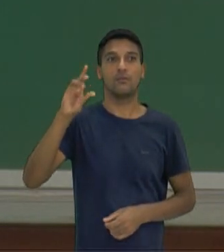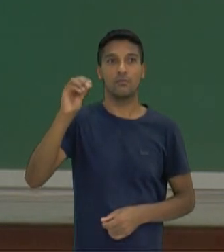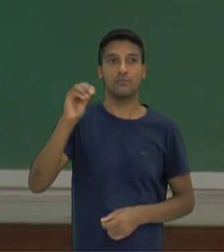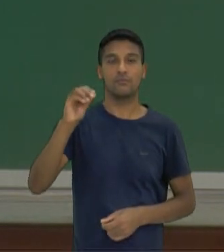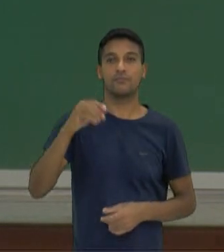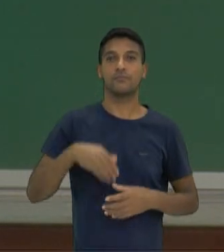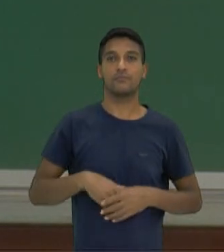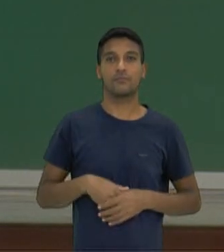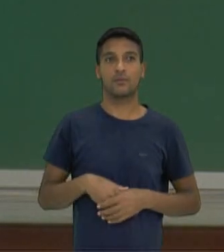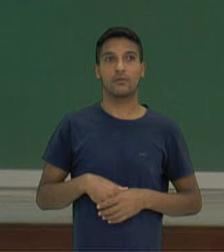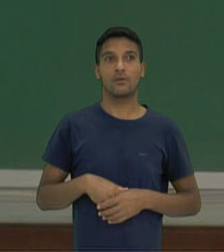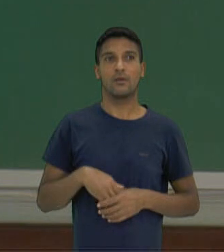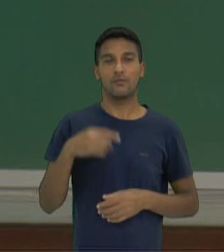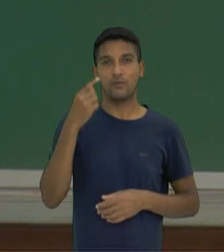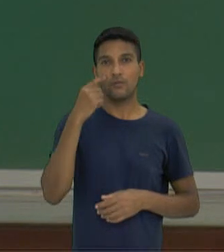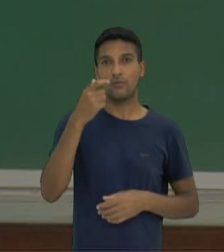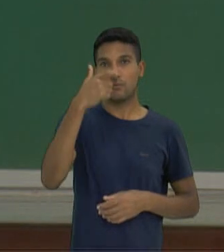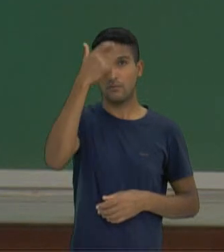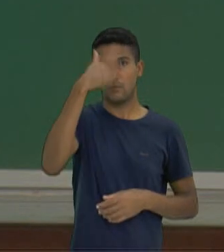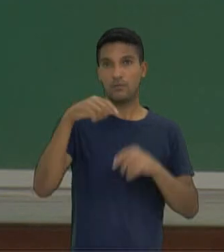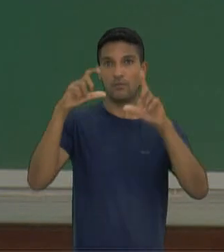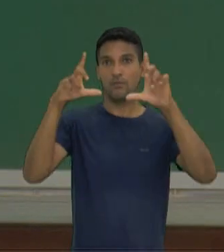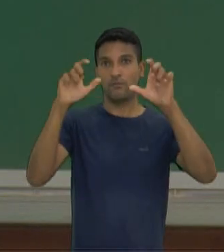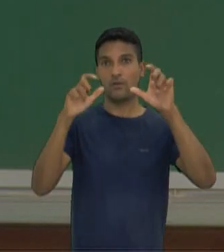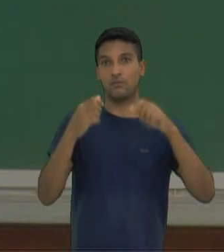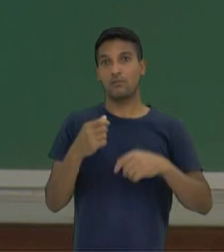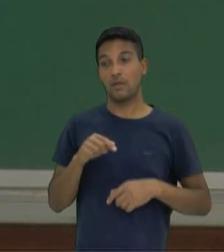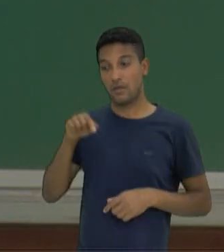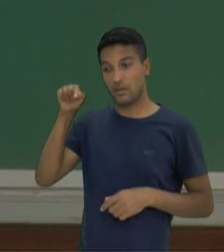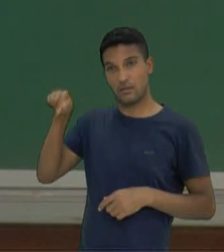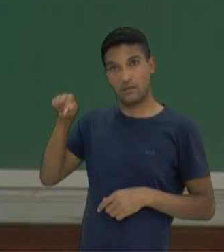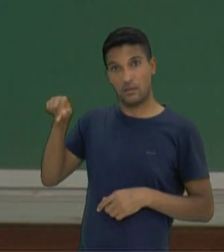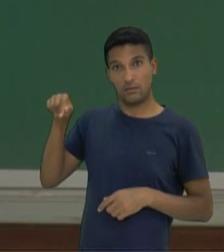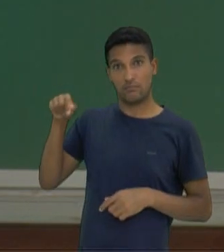Brandão a ter um conhecimento maior desse escritor.